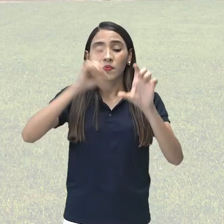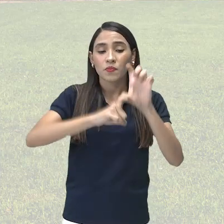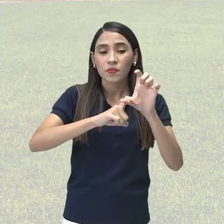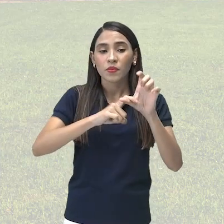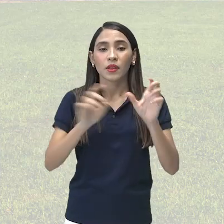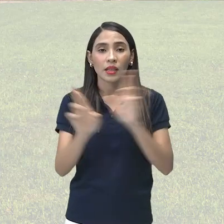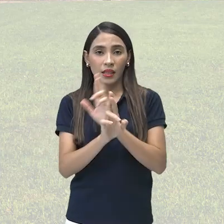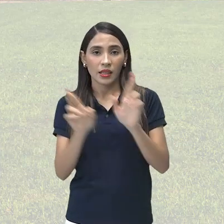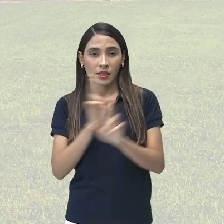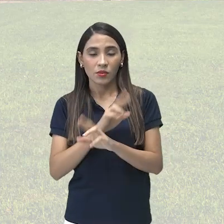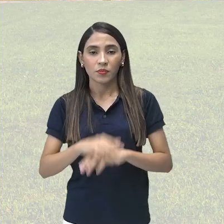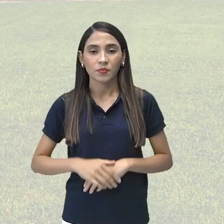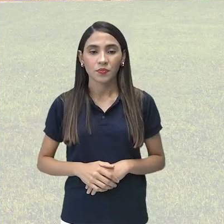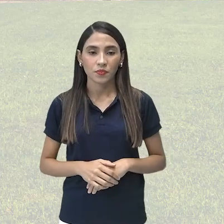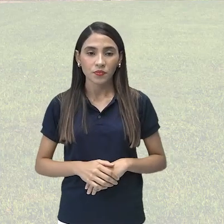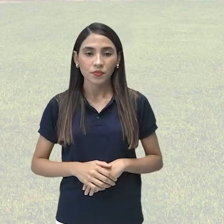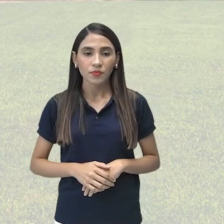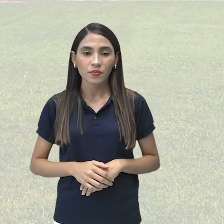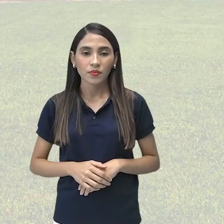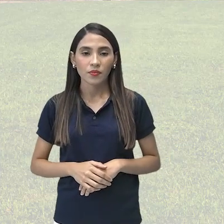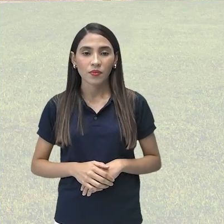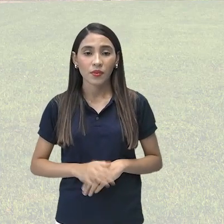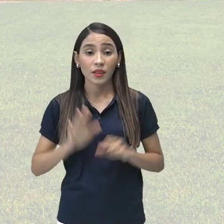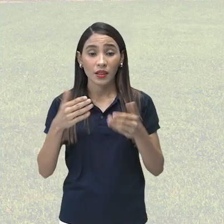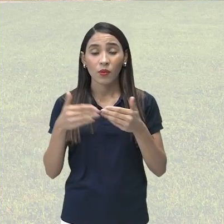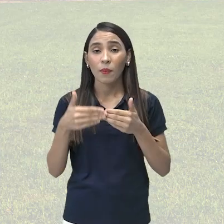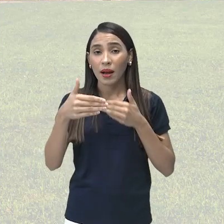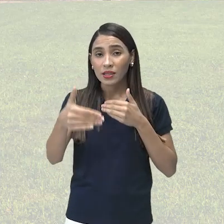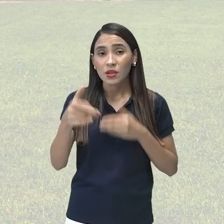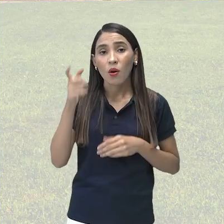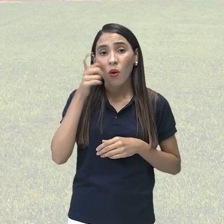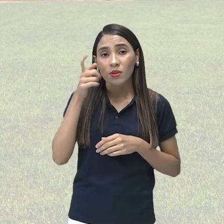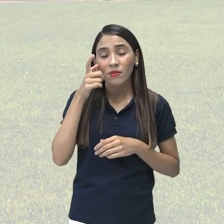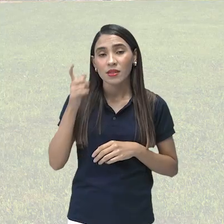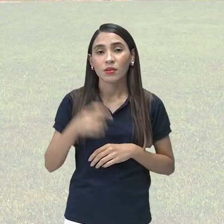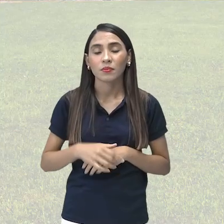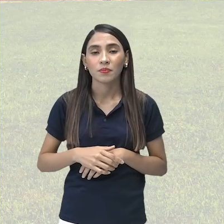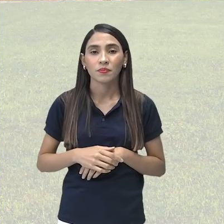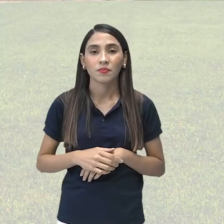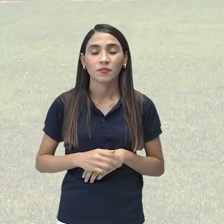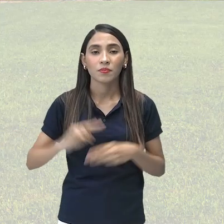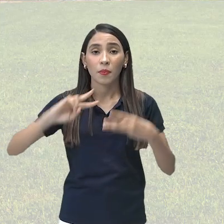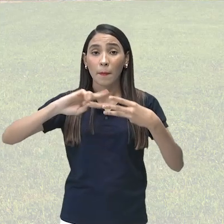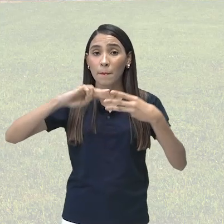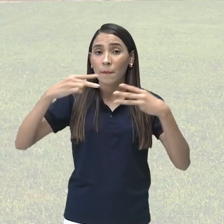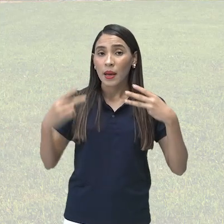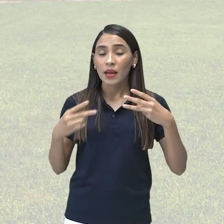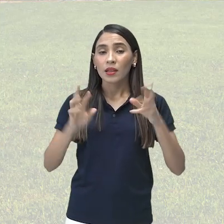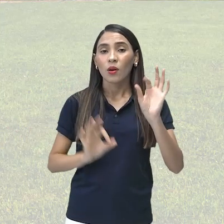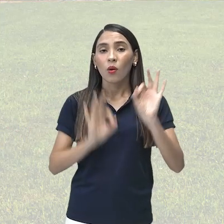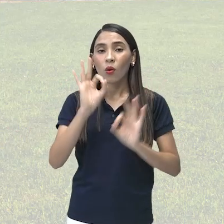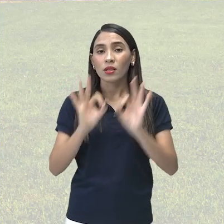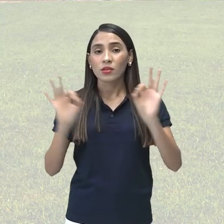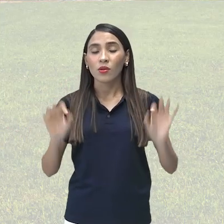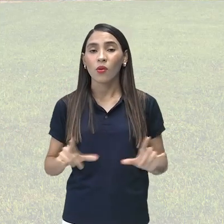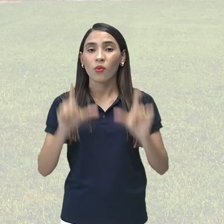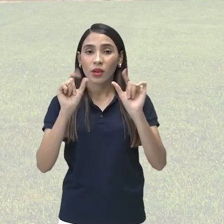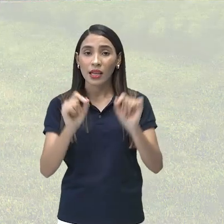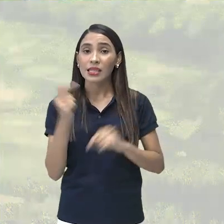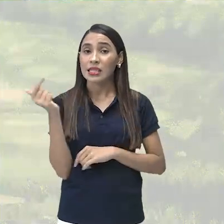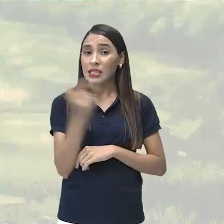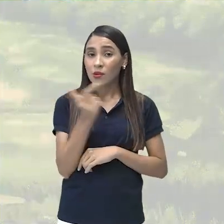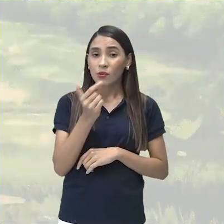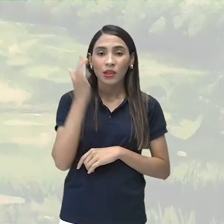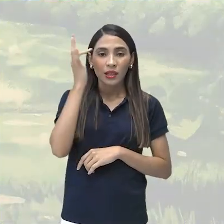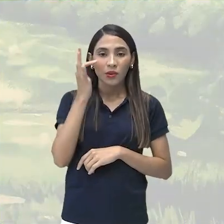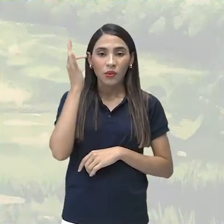interdependência entre elas. Então, a partir dessas observações, Mendel ele elaborou a sua segunda